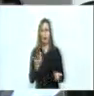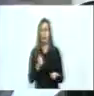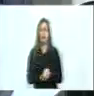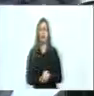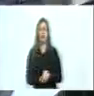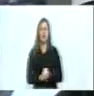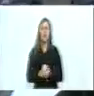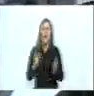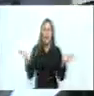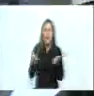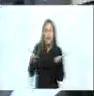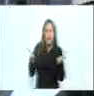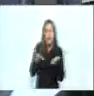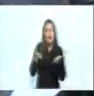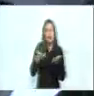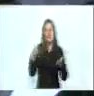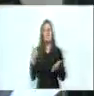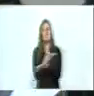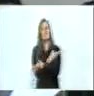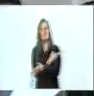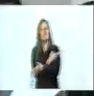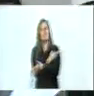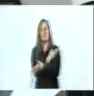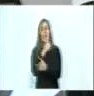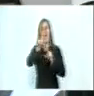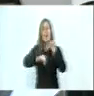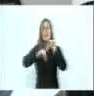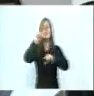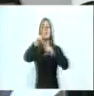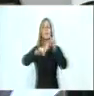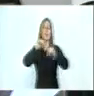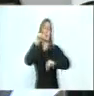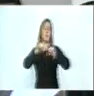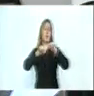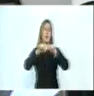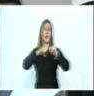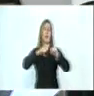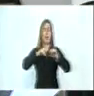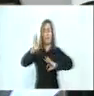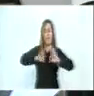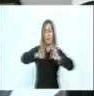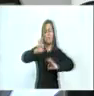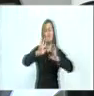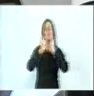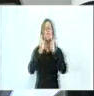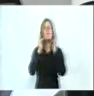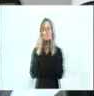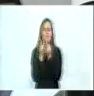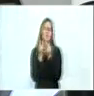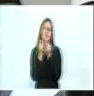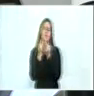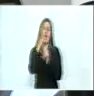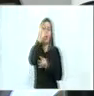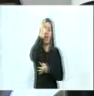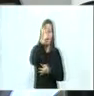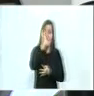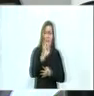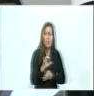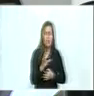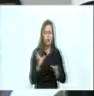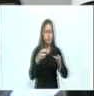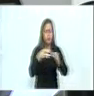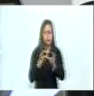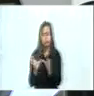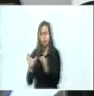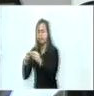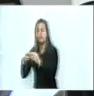nos dias atuais é que essa é a escolha que decorre do planejamento familiar, sendo que cada núcleo tem o direito